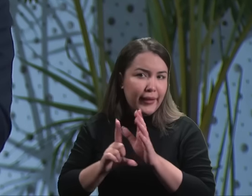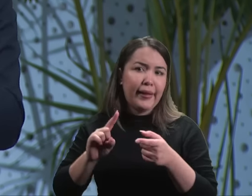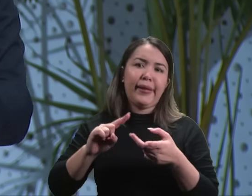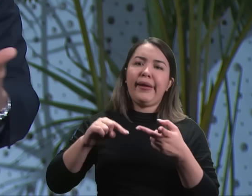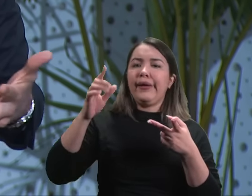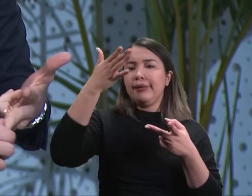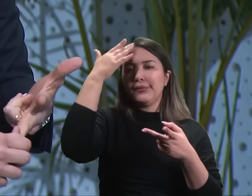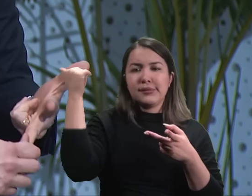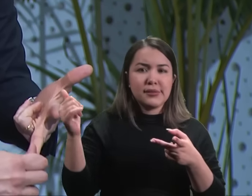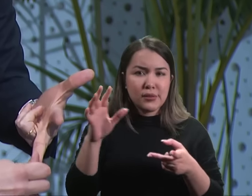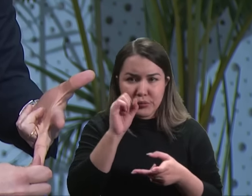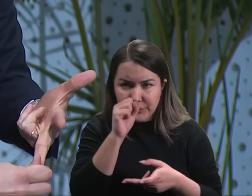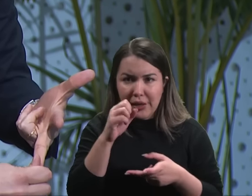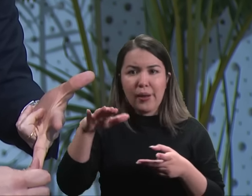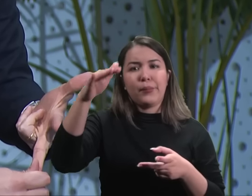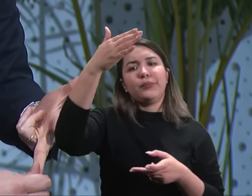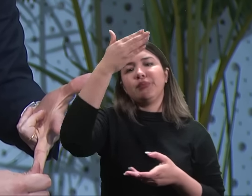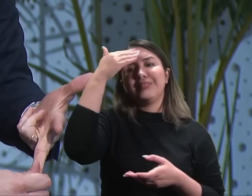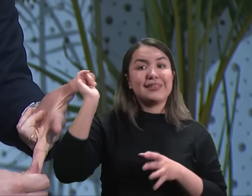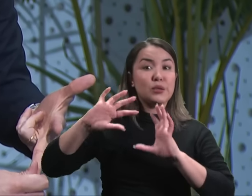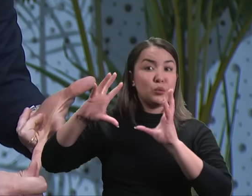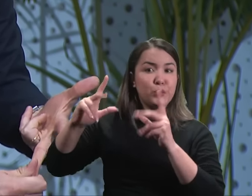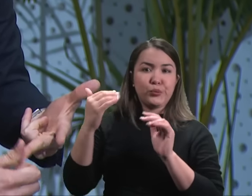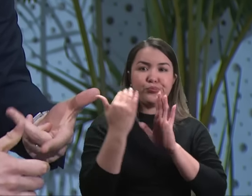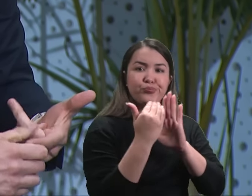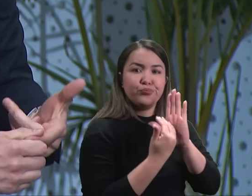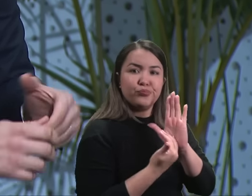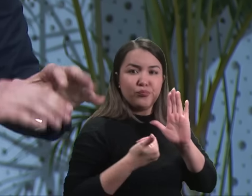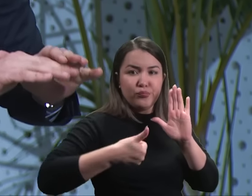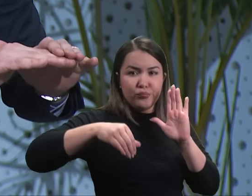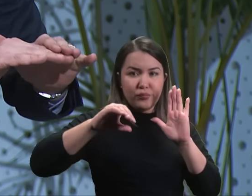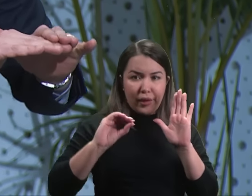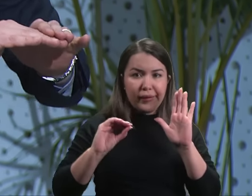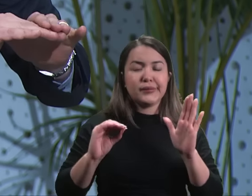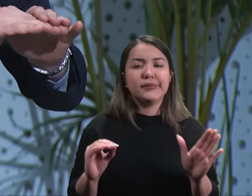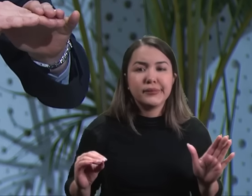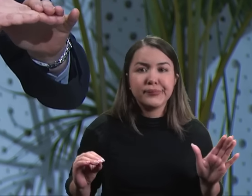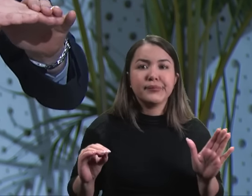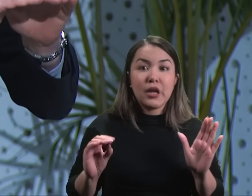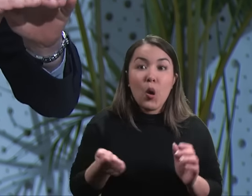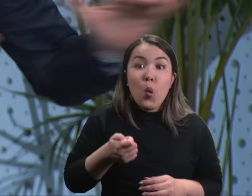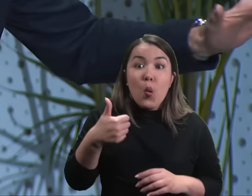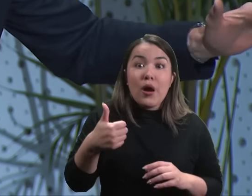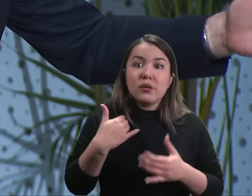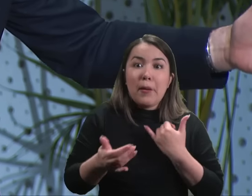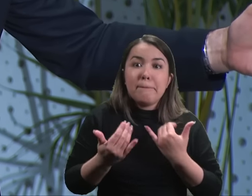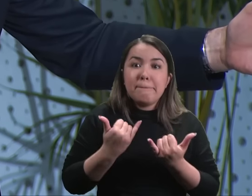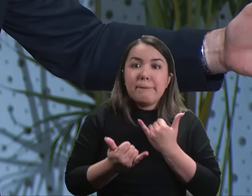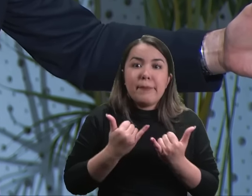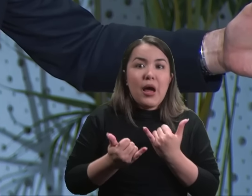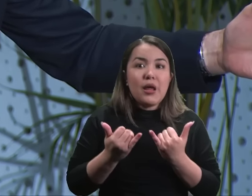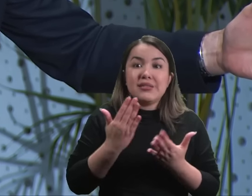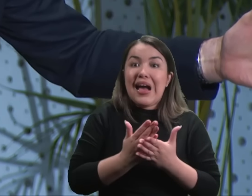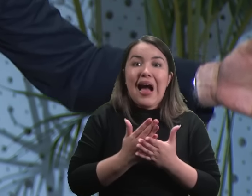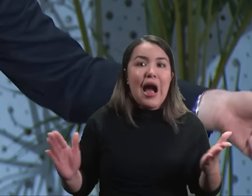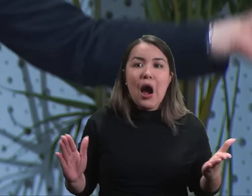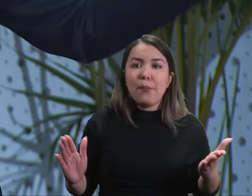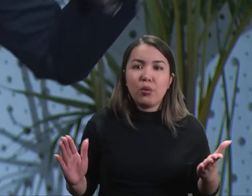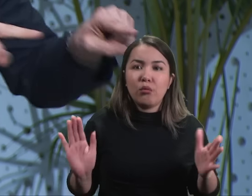teve mais nenhuma Revelação especial acerca do Santuário e quase que isso tudo se tornou nulo durante esse tempo da